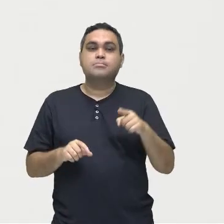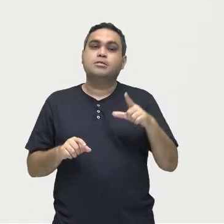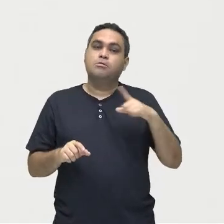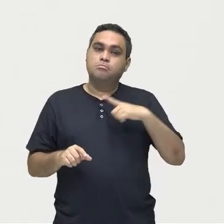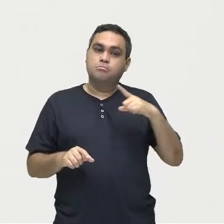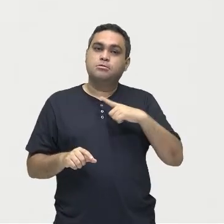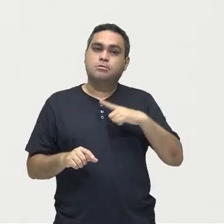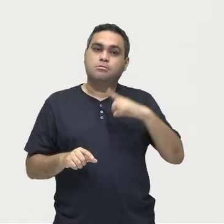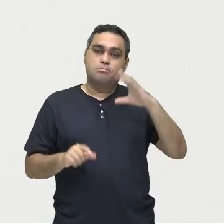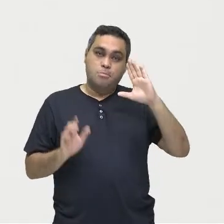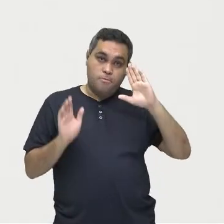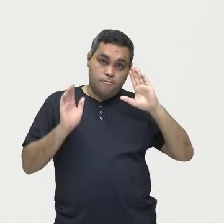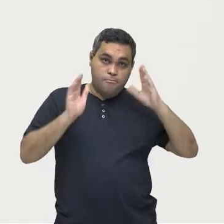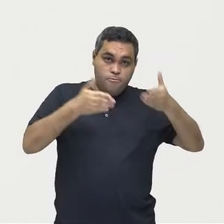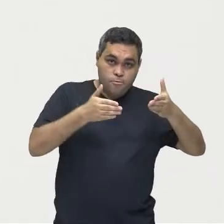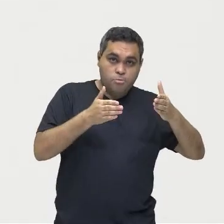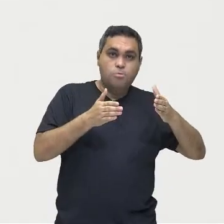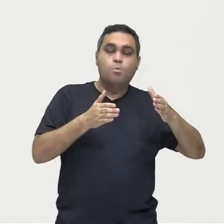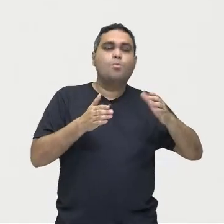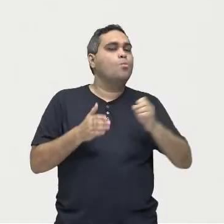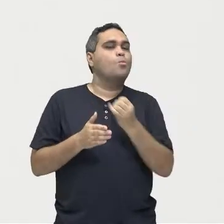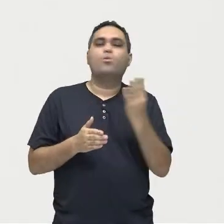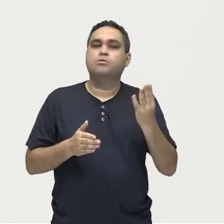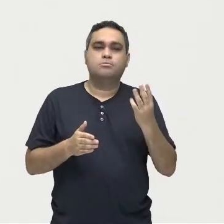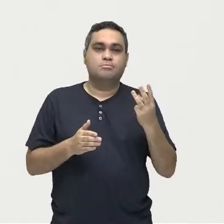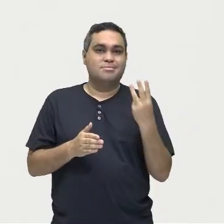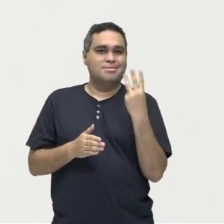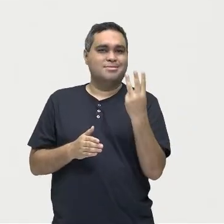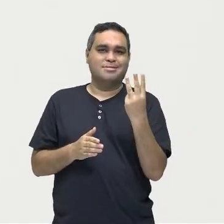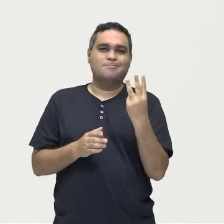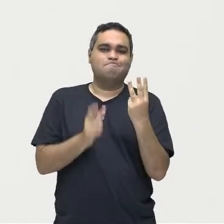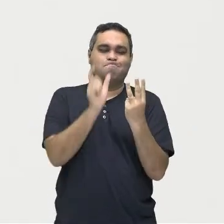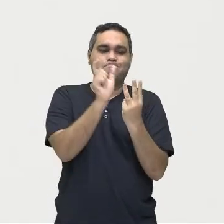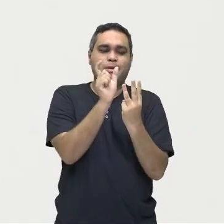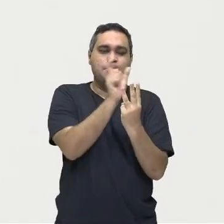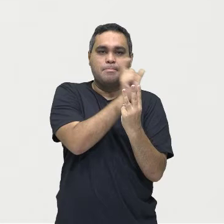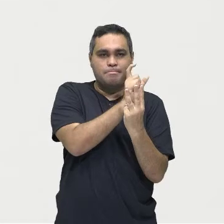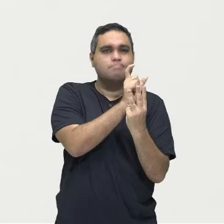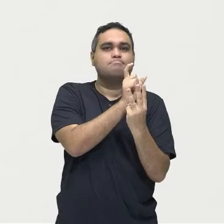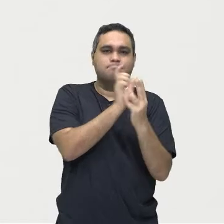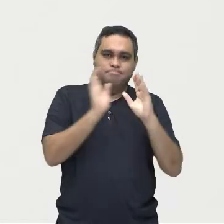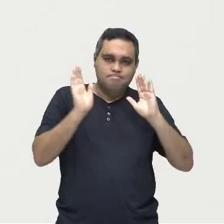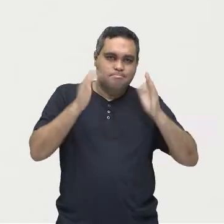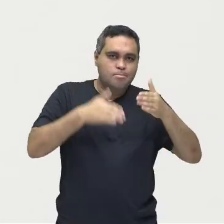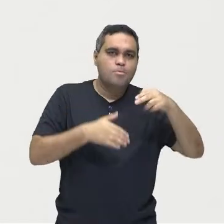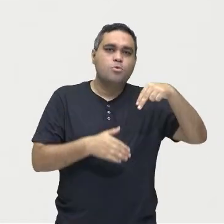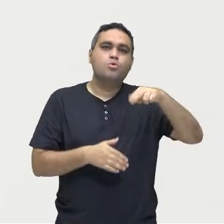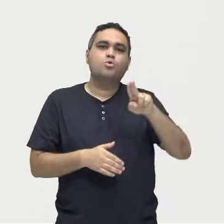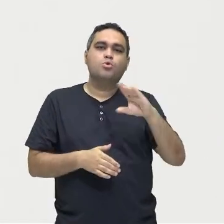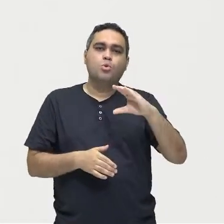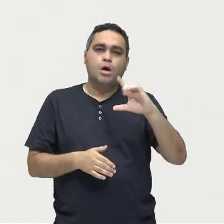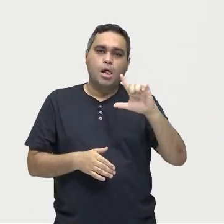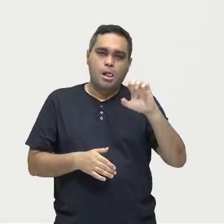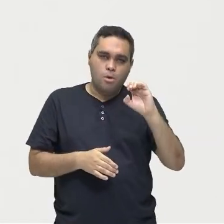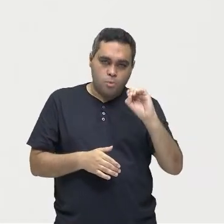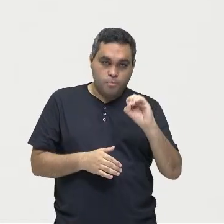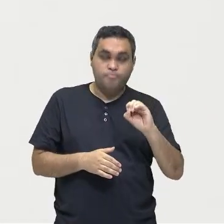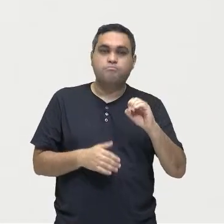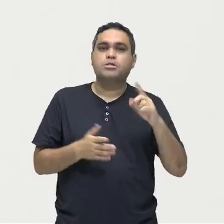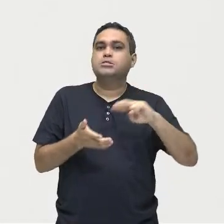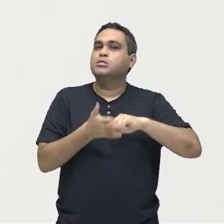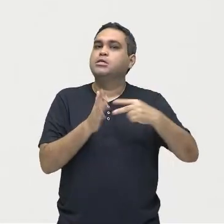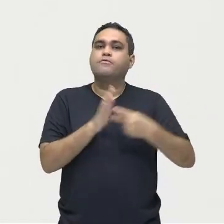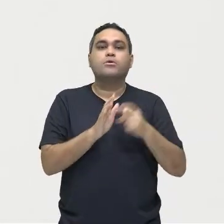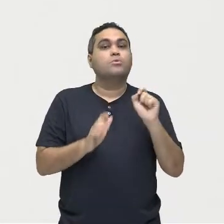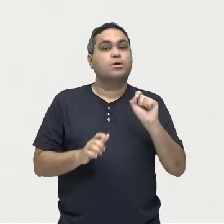núcleo, mais um núcleo, mais um outro núcleo. Então eu tenho 3 núcleos aí. Então isso significa que nesta